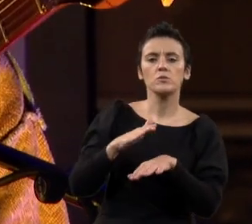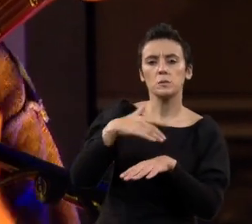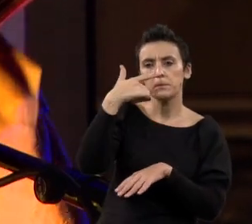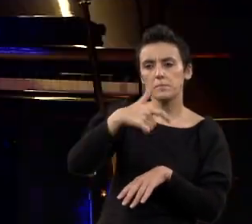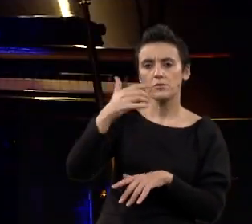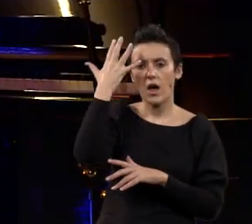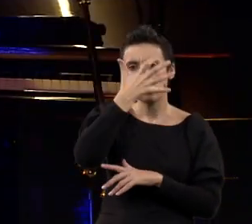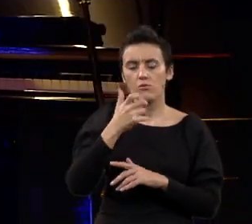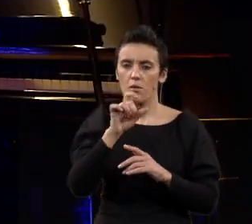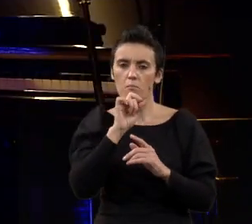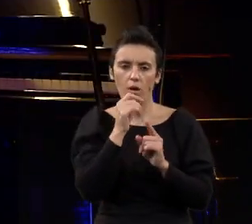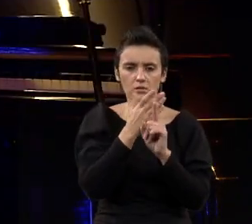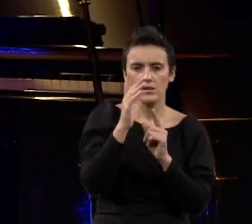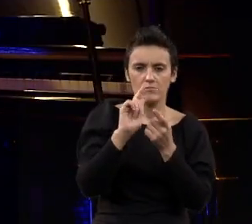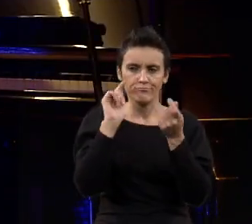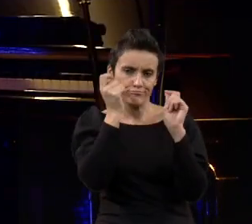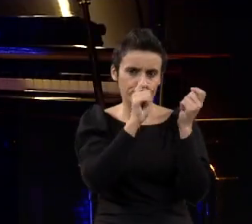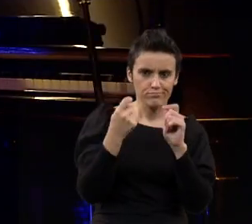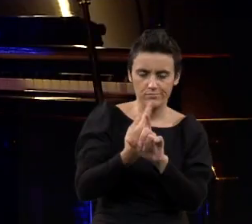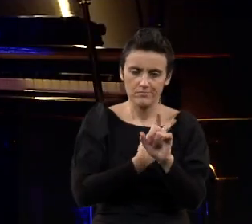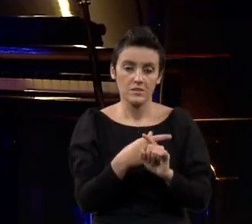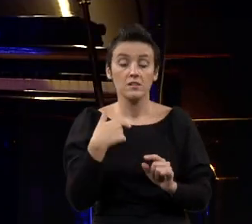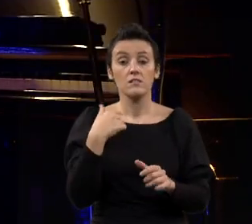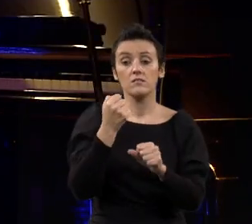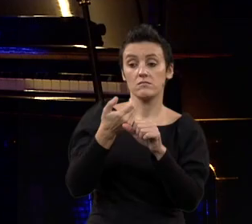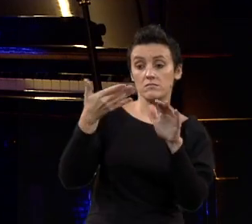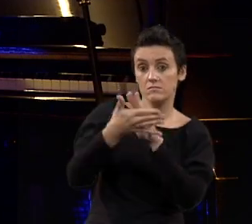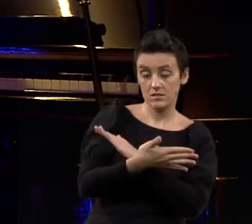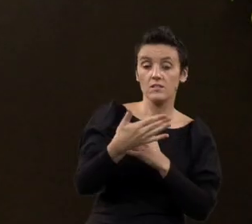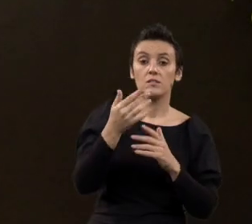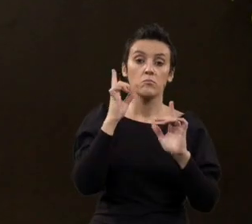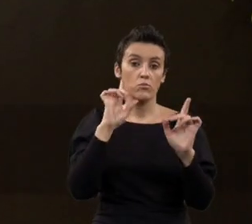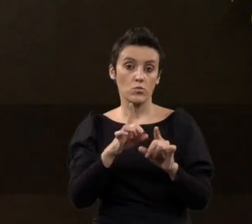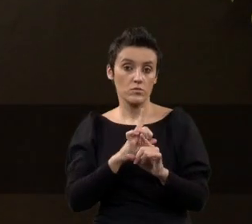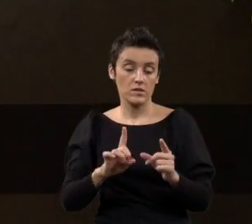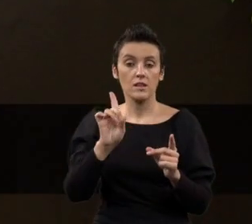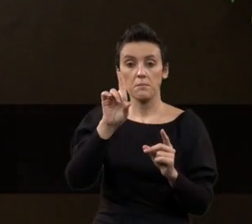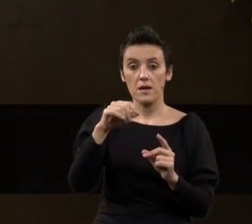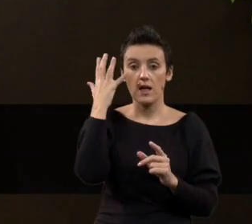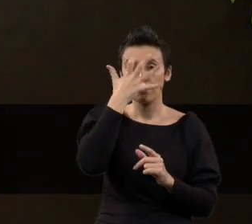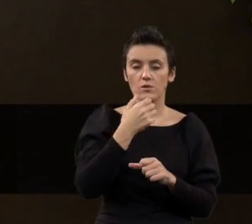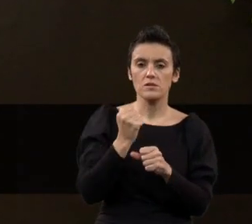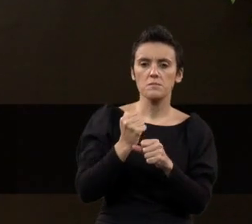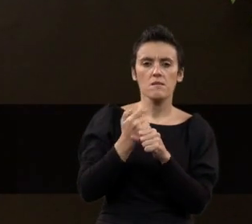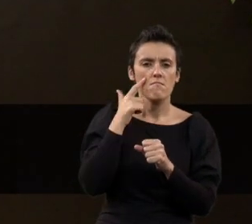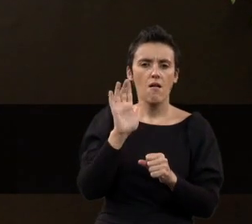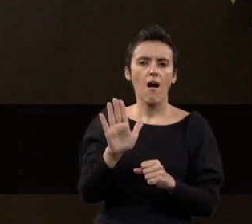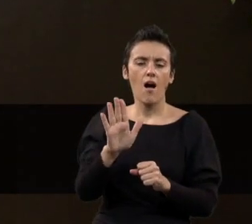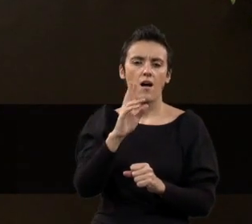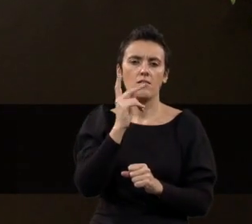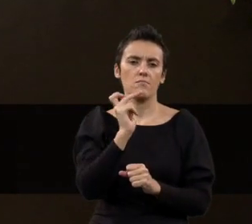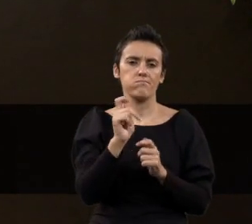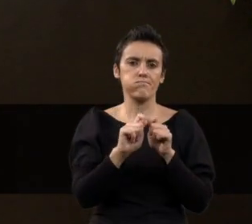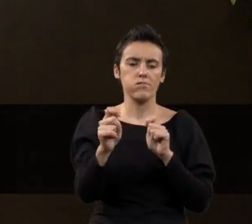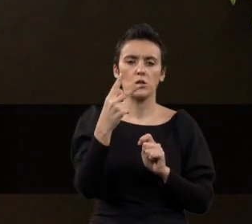são multifacetados. E eu fui para lá como músico e ator e estive lá a trabalhar quase 2 anos e foi uma experiência, foi provavelmente assim